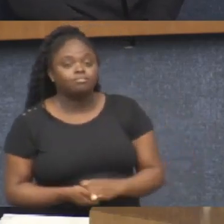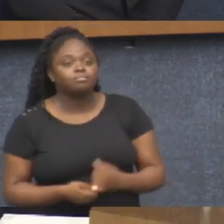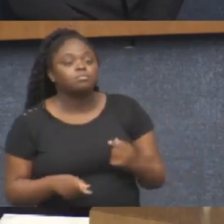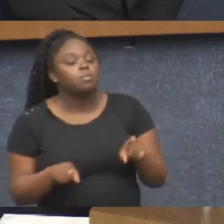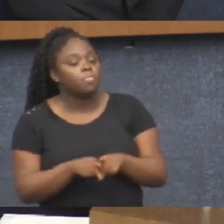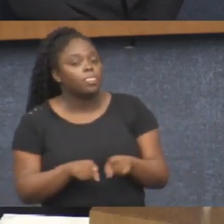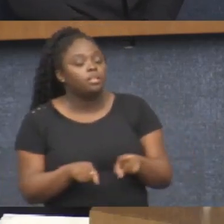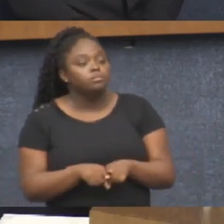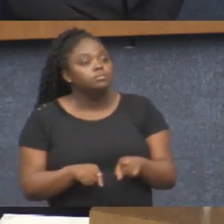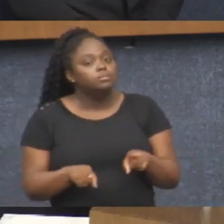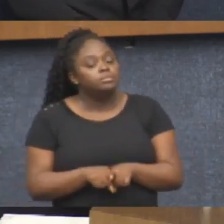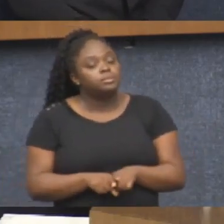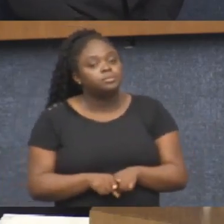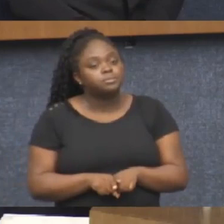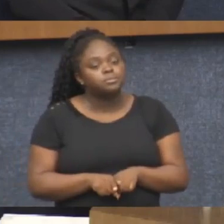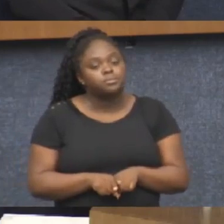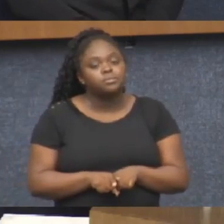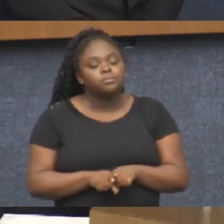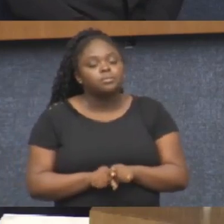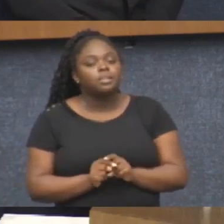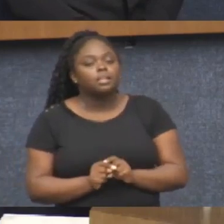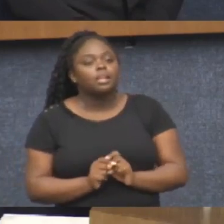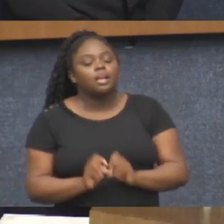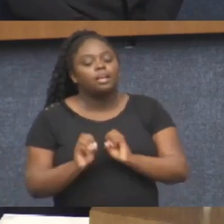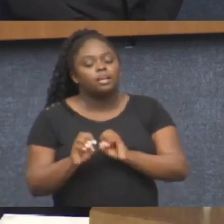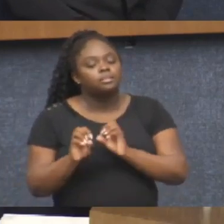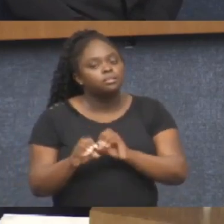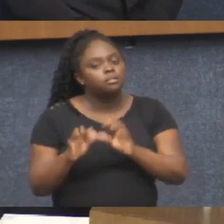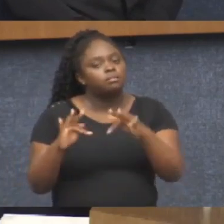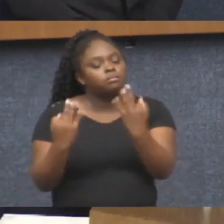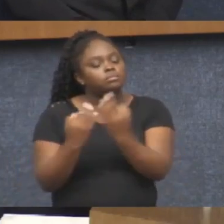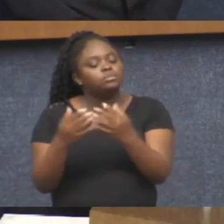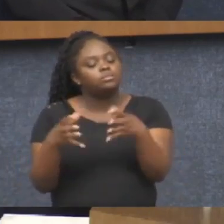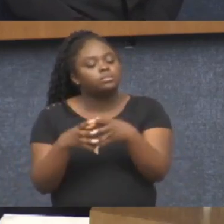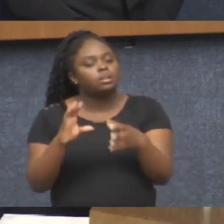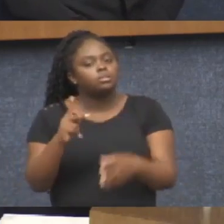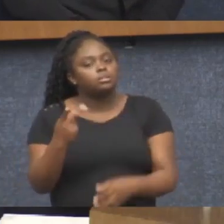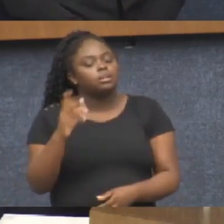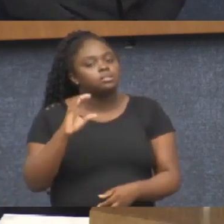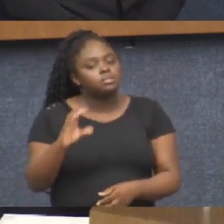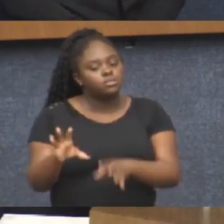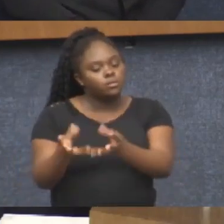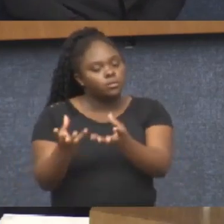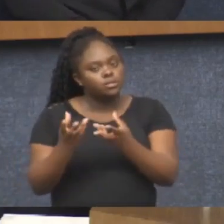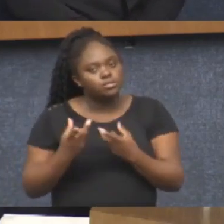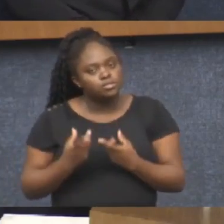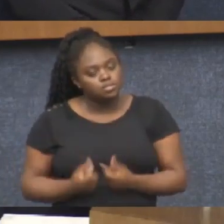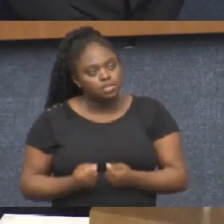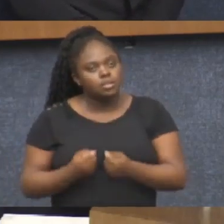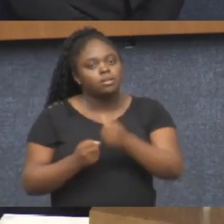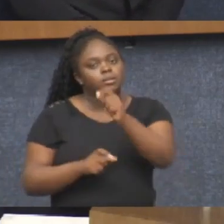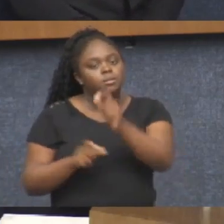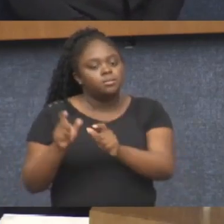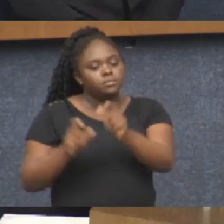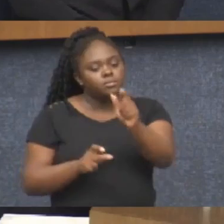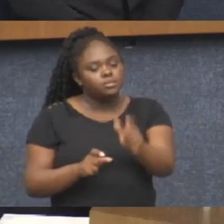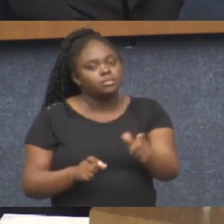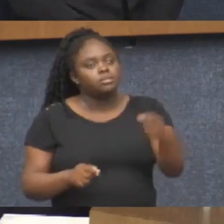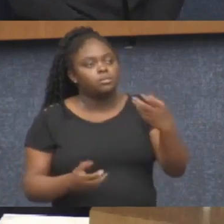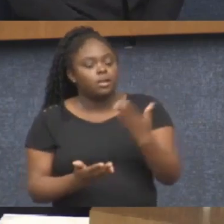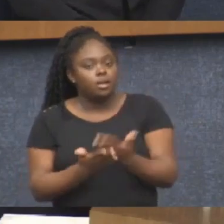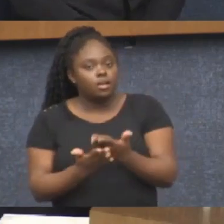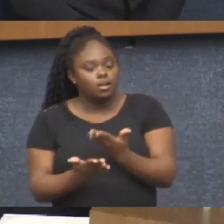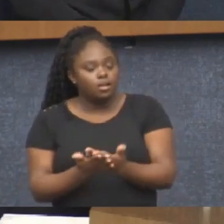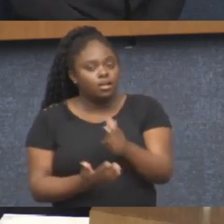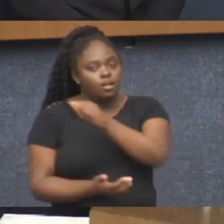também preceptor de Medicina de Família e Comunidade do HC, então eu recebo residentes lá, a gente está formando uma nova